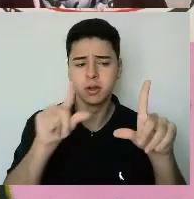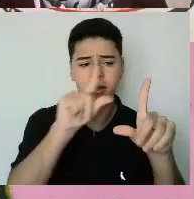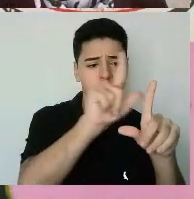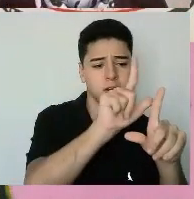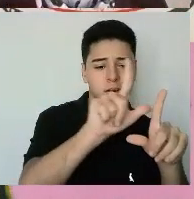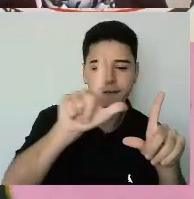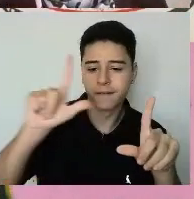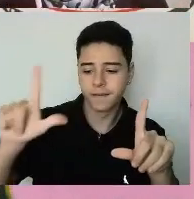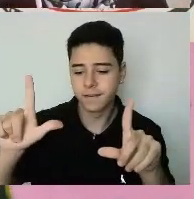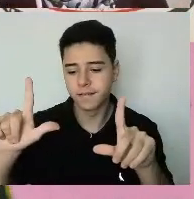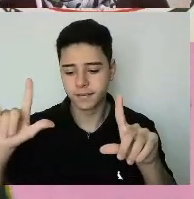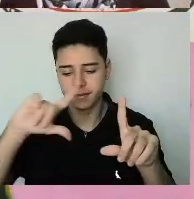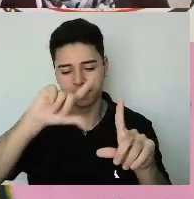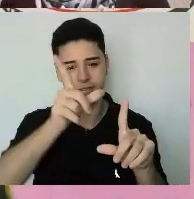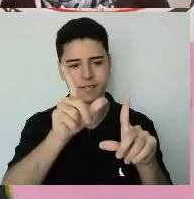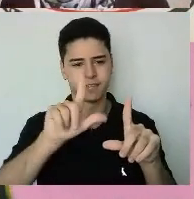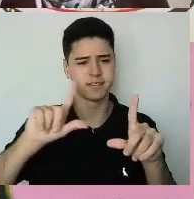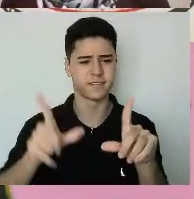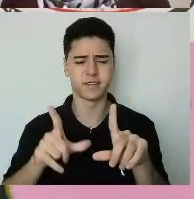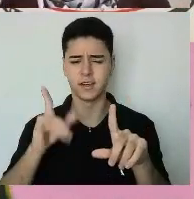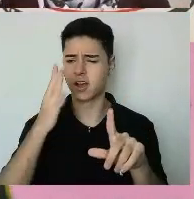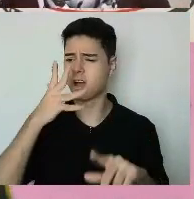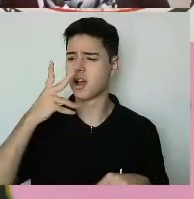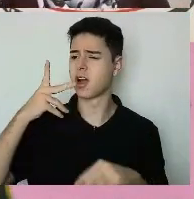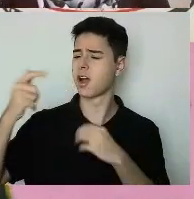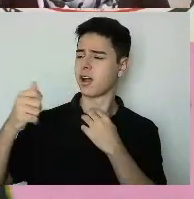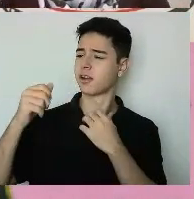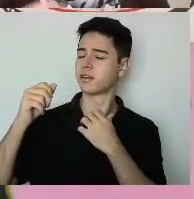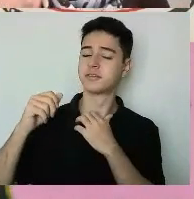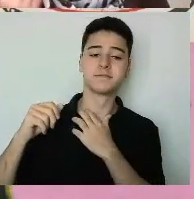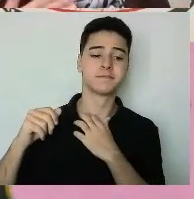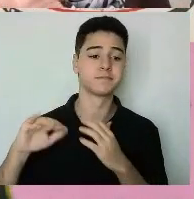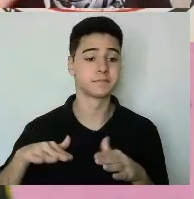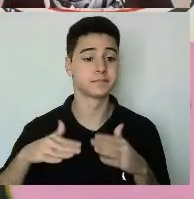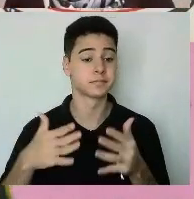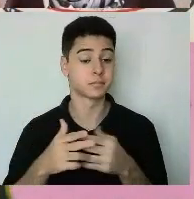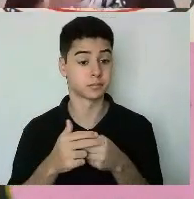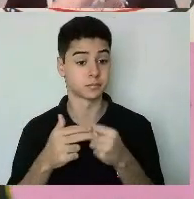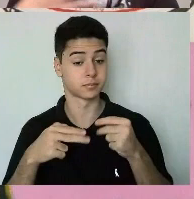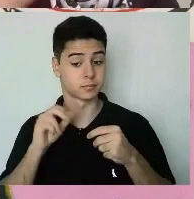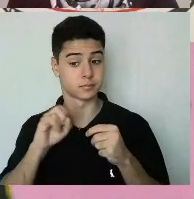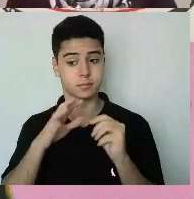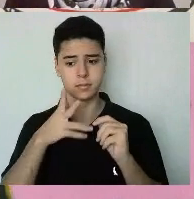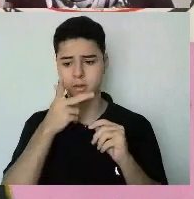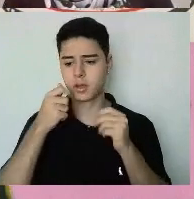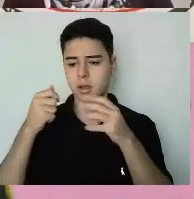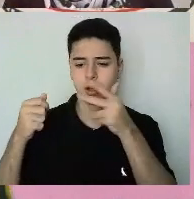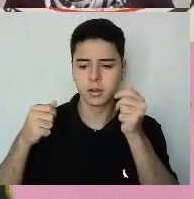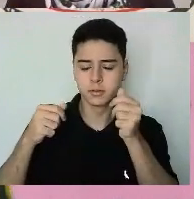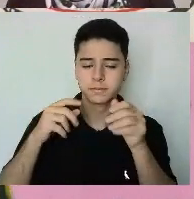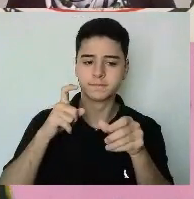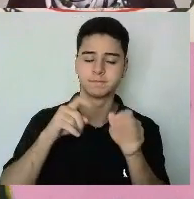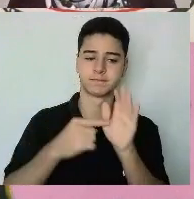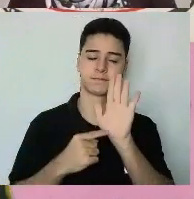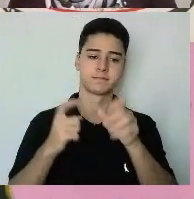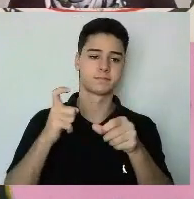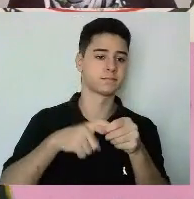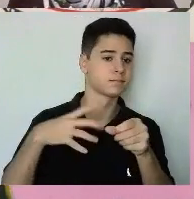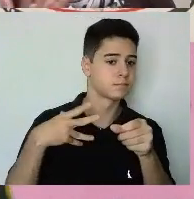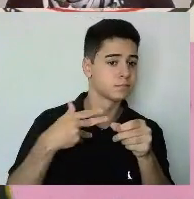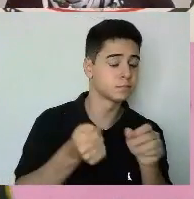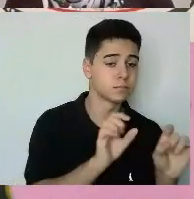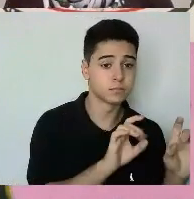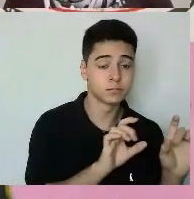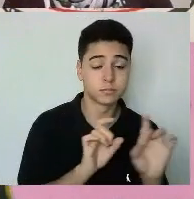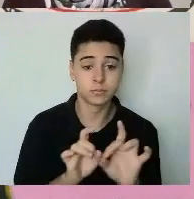que, que te é mais atraente. Então, essas questões estéticas, elas permeiam todo o nosso cotidiano, assim, e a